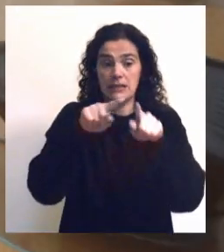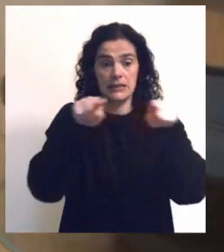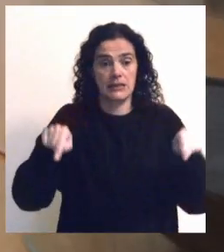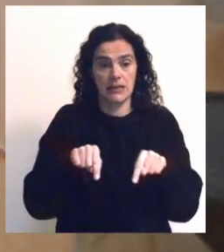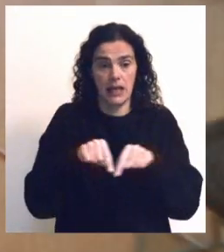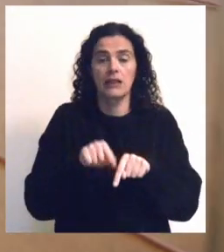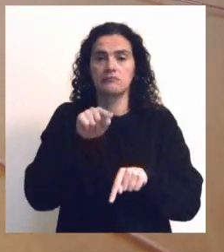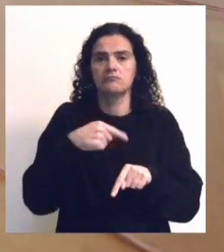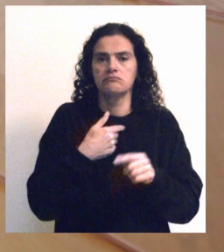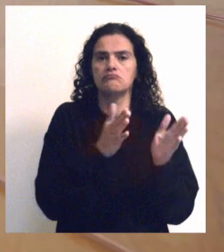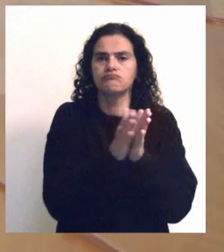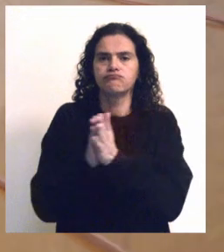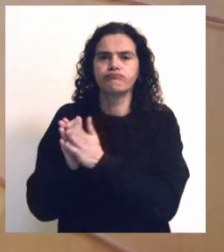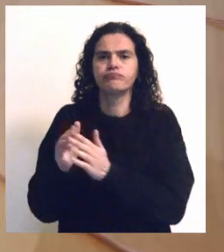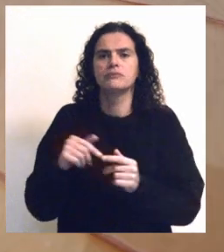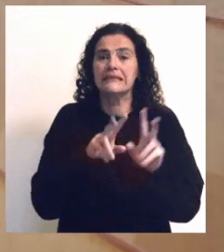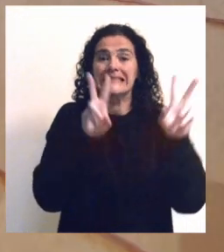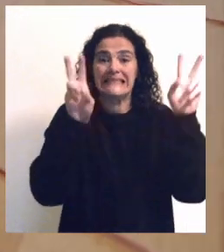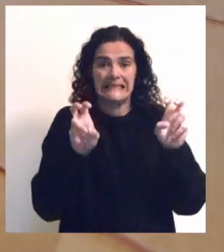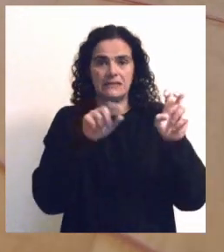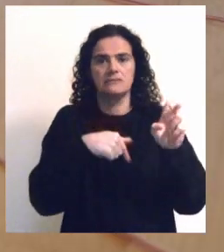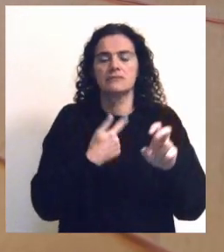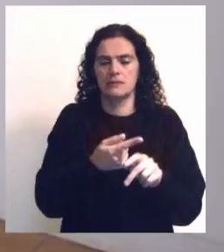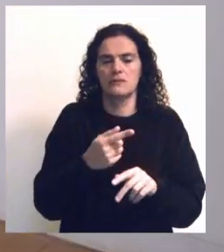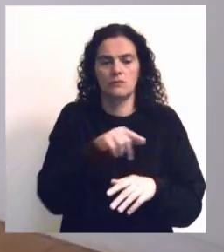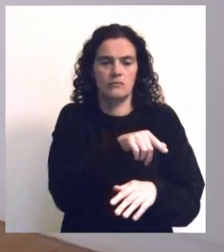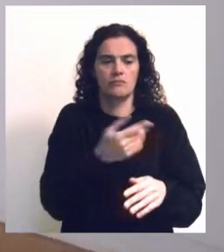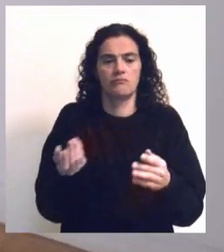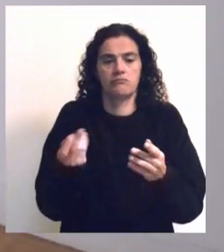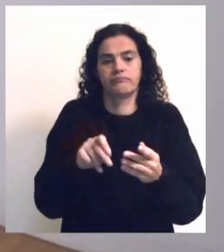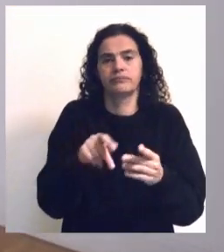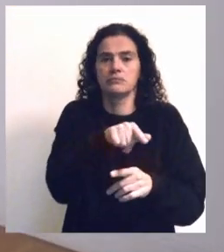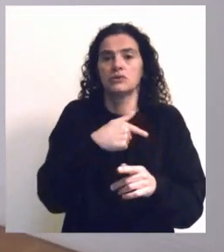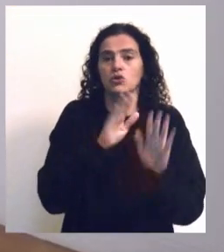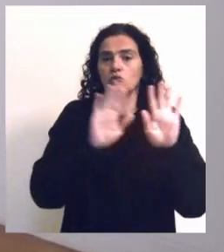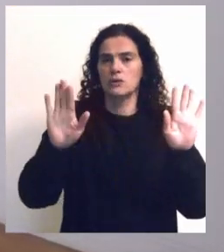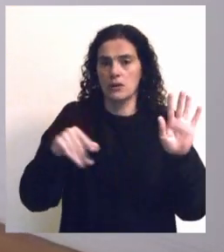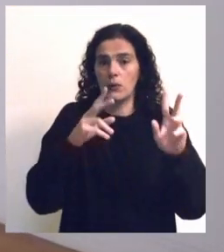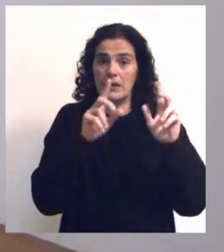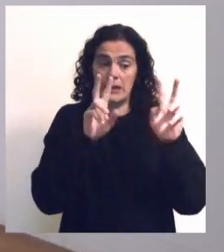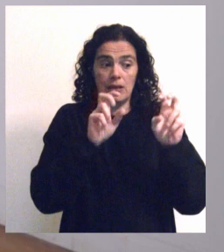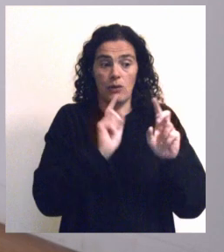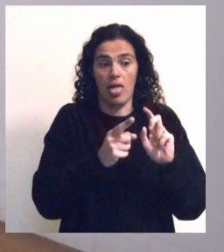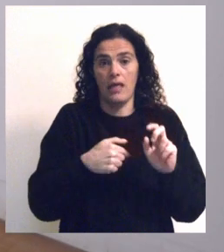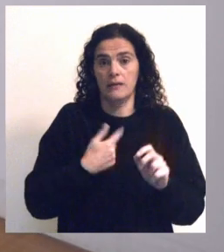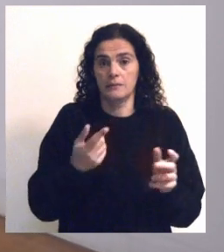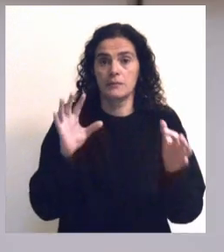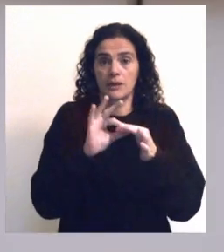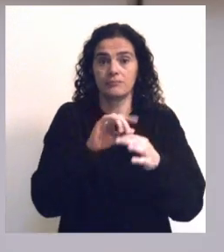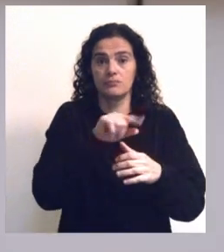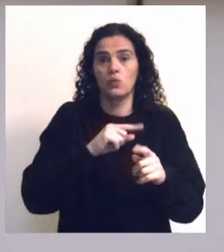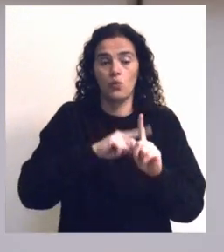Na obra que vemos nesta sala, da série Sobre, que foi proveniente justamente da exposição com esse